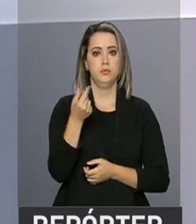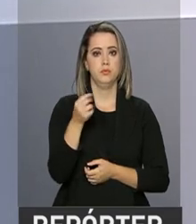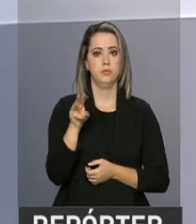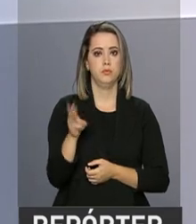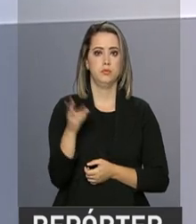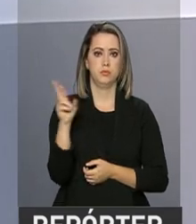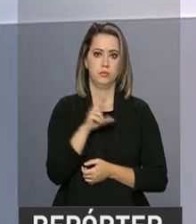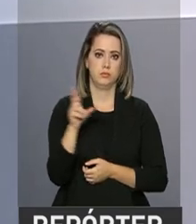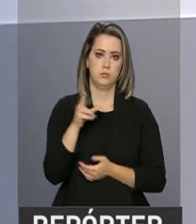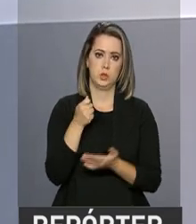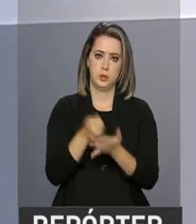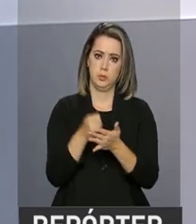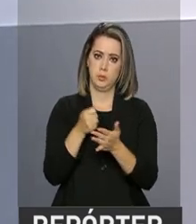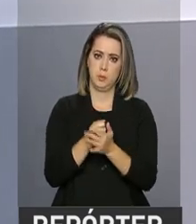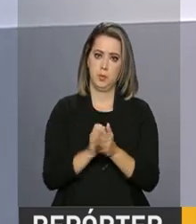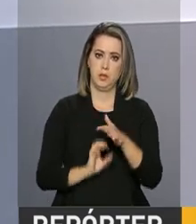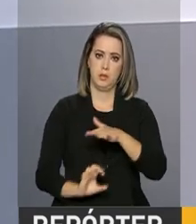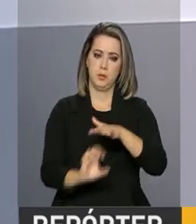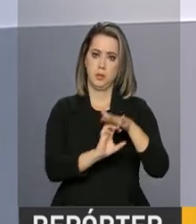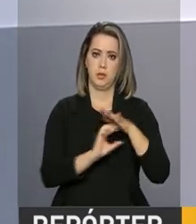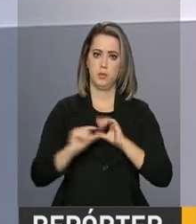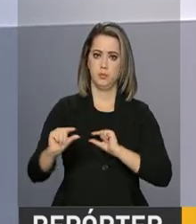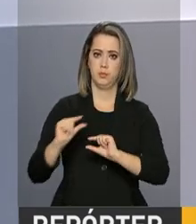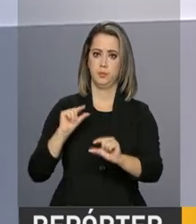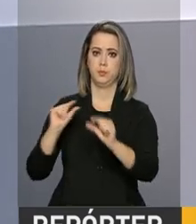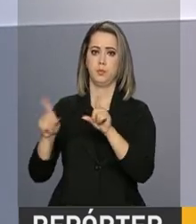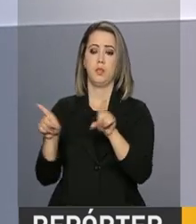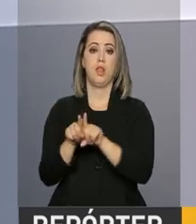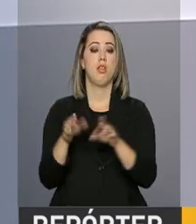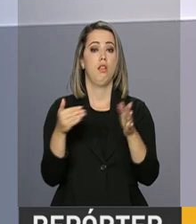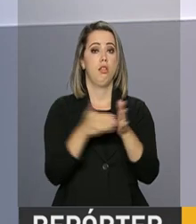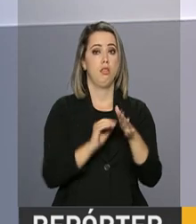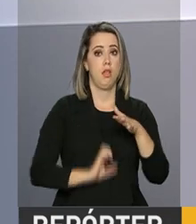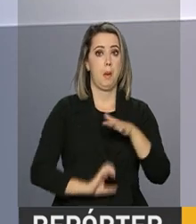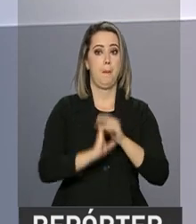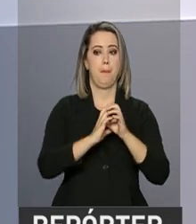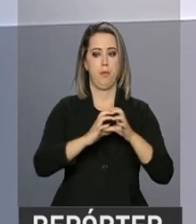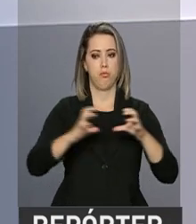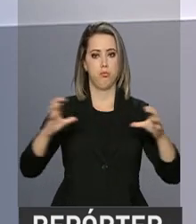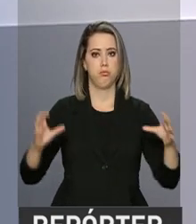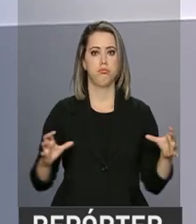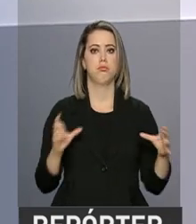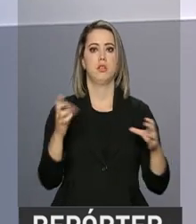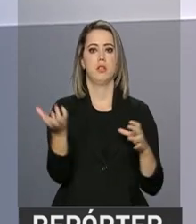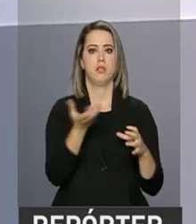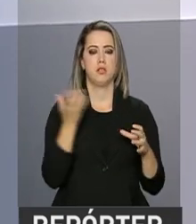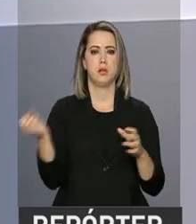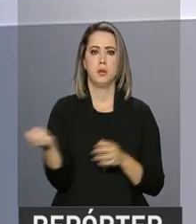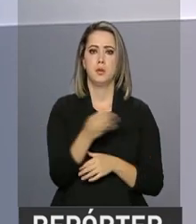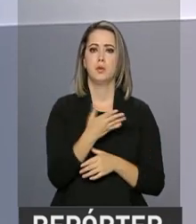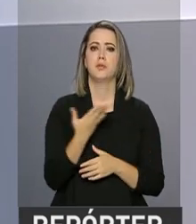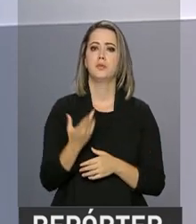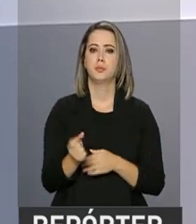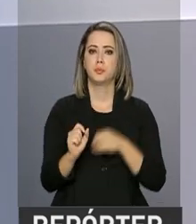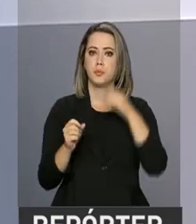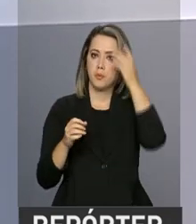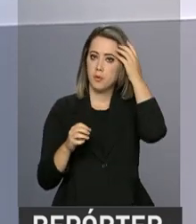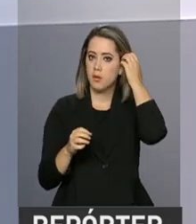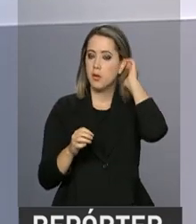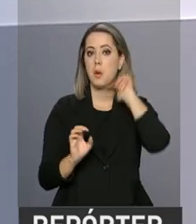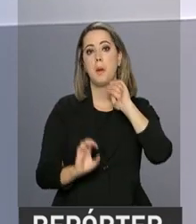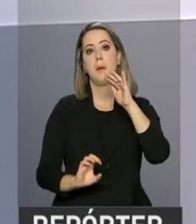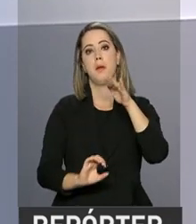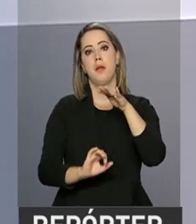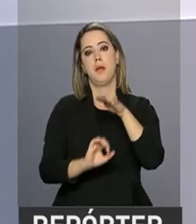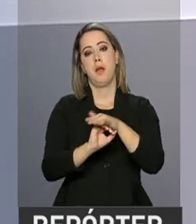de reais para o financiamento de micro e pequenas empresas e até de empresas de grande porte que querem inovar. A Empresa Brasileira